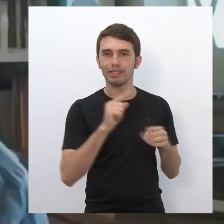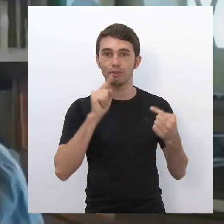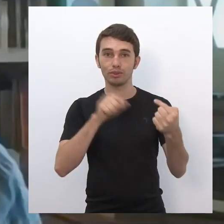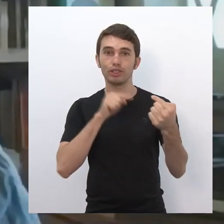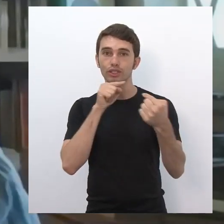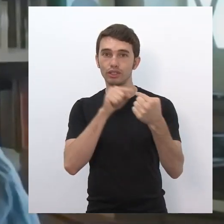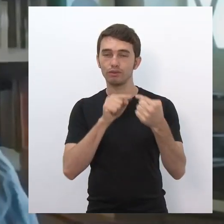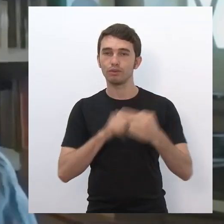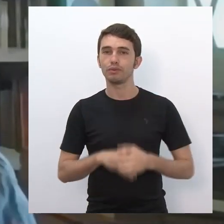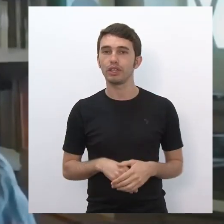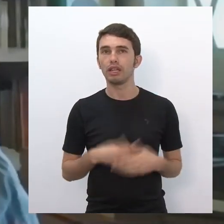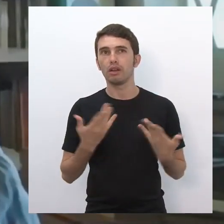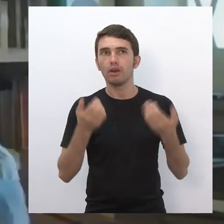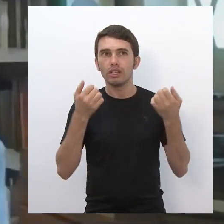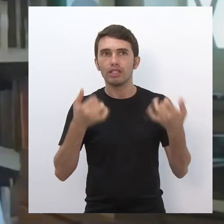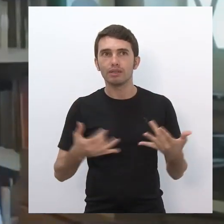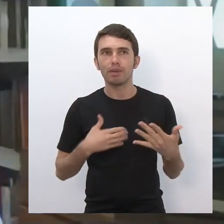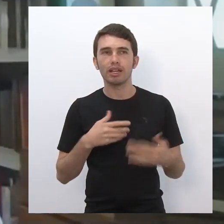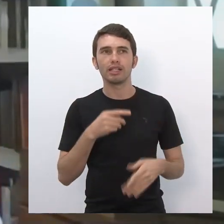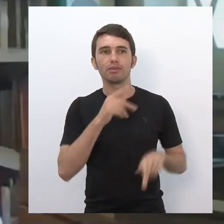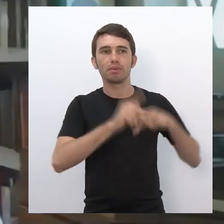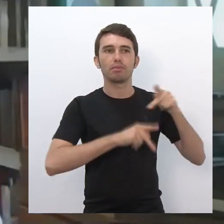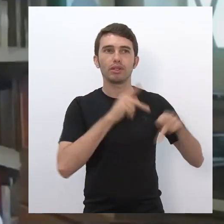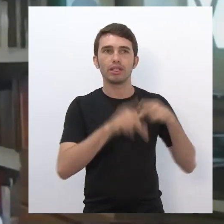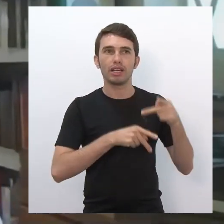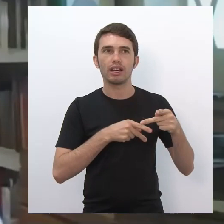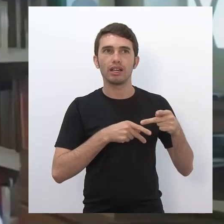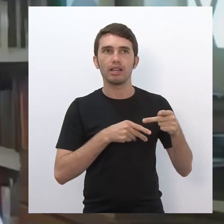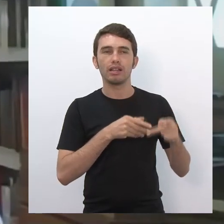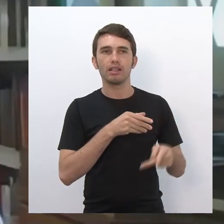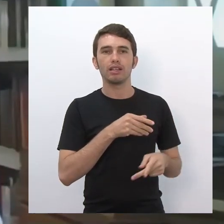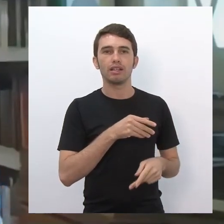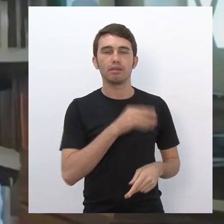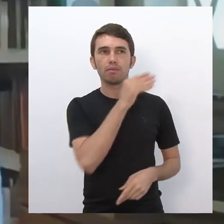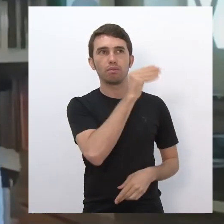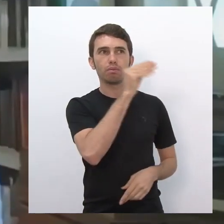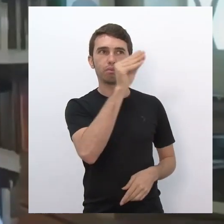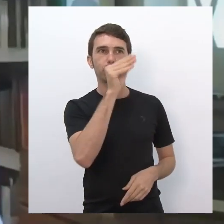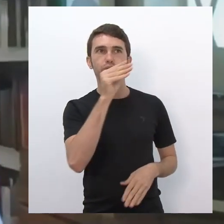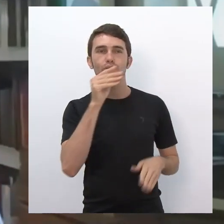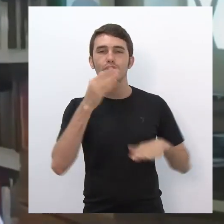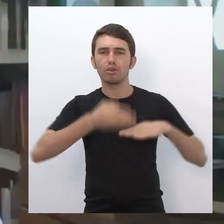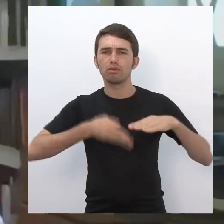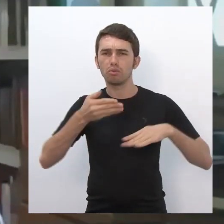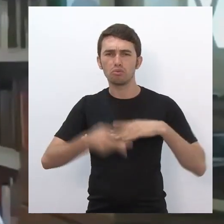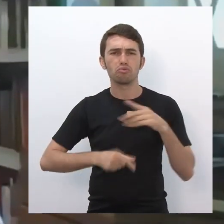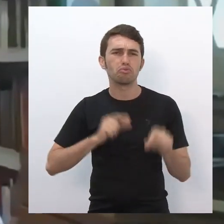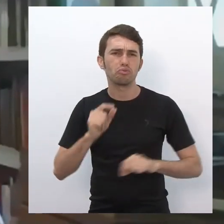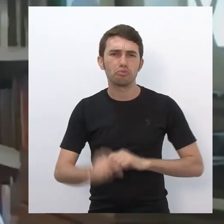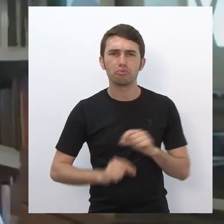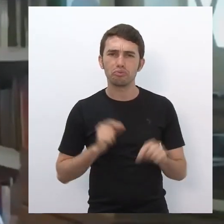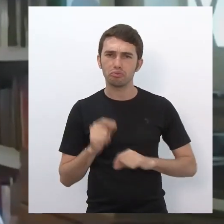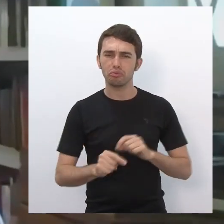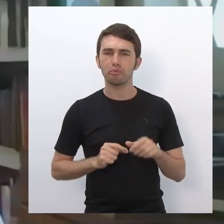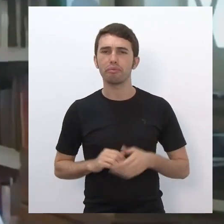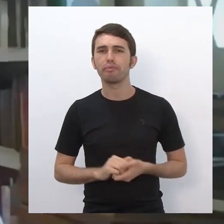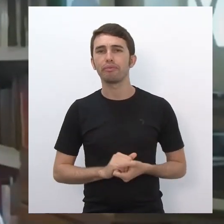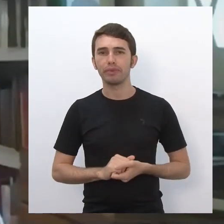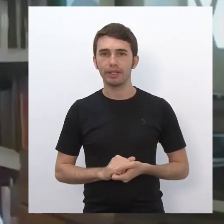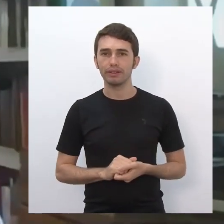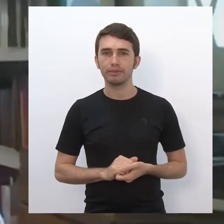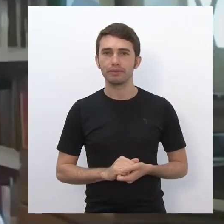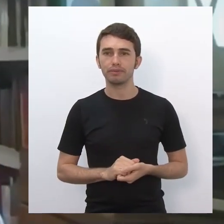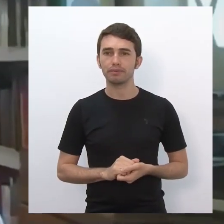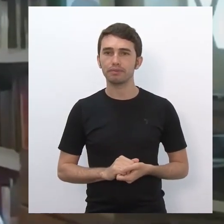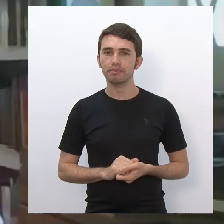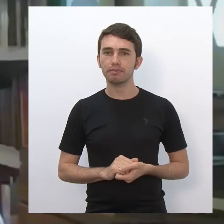biblioteca pública contemporânea, do que nós estamos falando? O que uma biblioteca pública, como